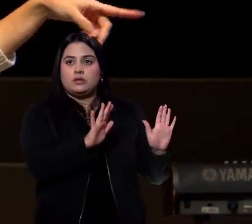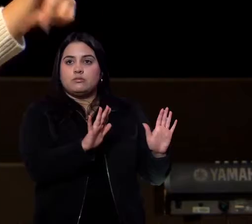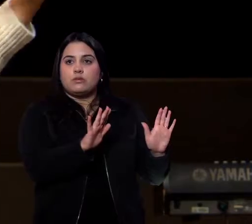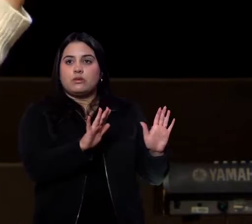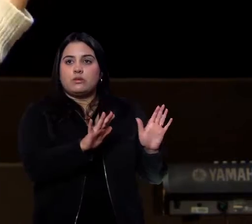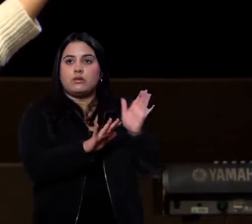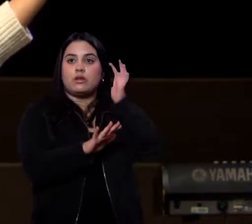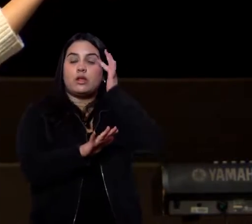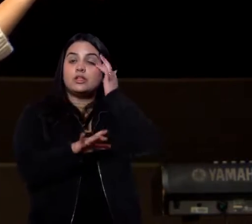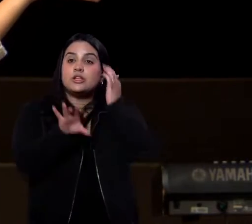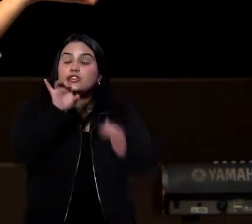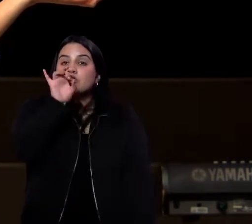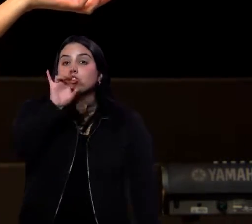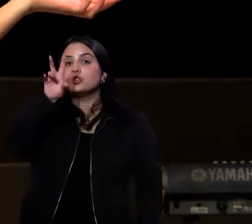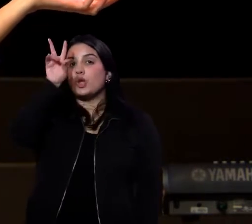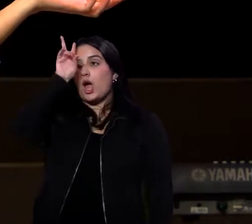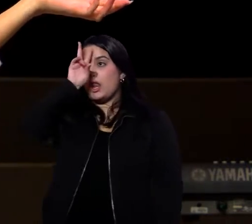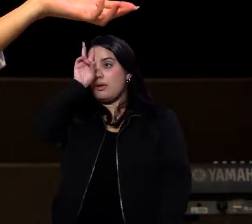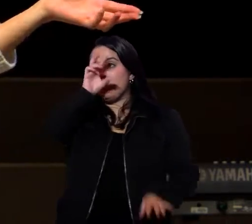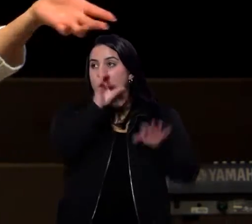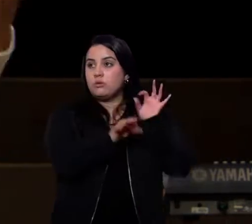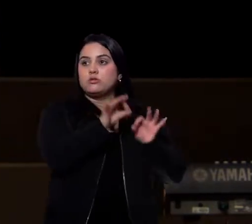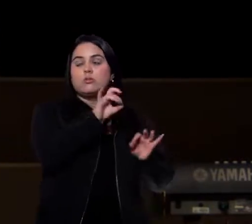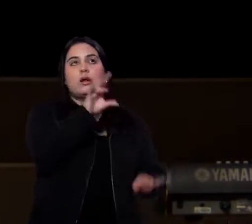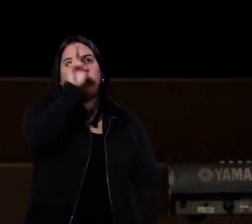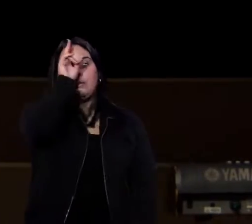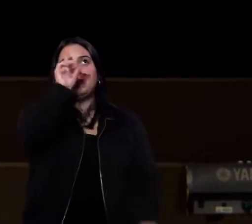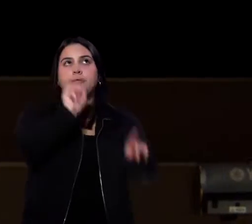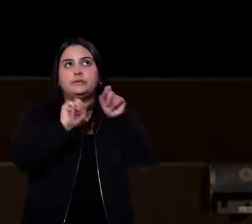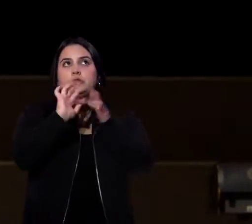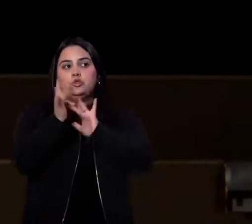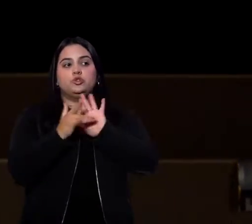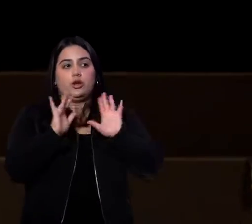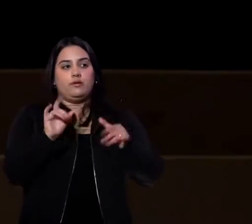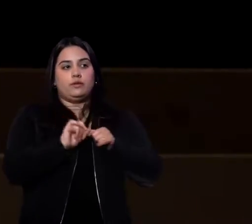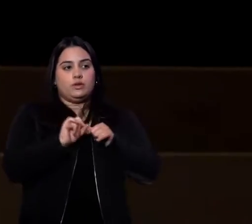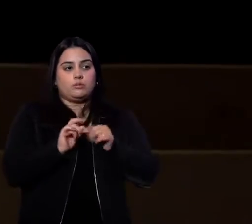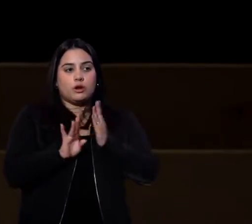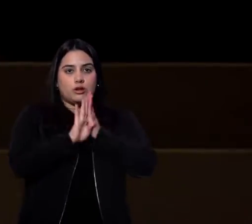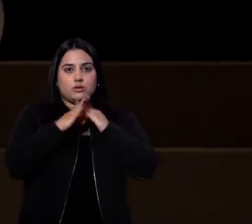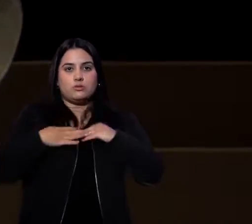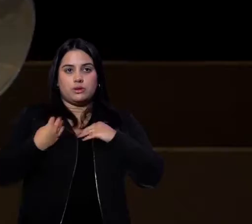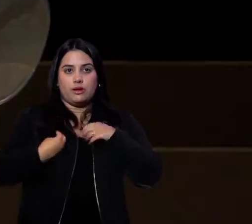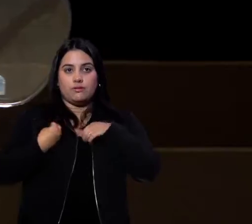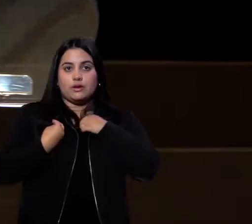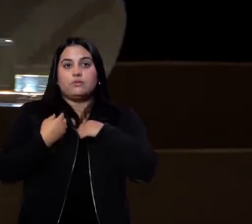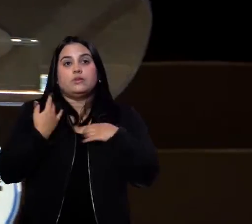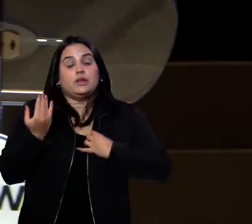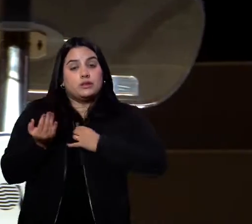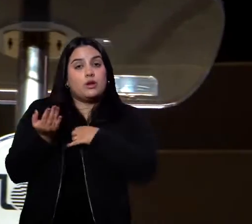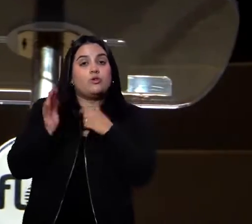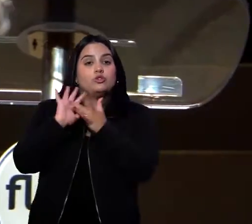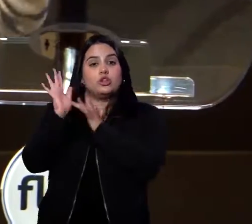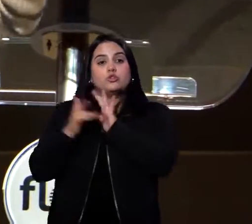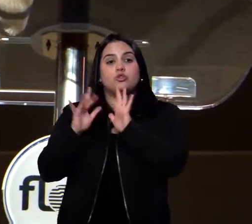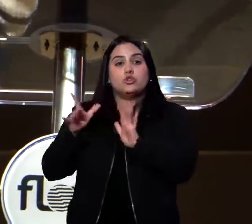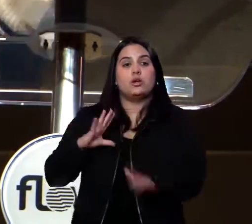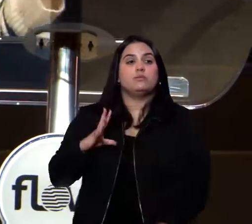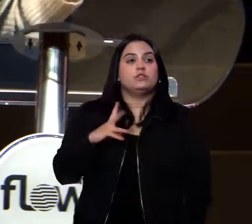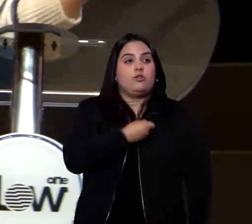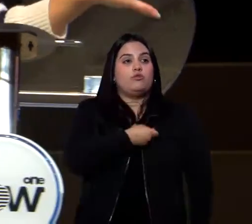novo para a gente lembrar o que Jesus fez por nós. Então, a gente lembra que Jesus nos salvou, que Jesus nos libertou, mas a